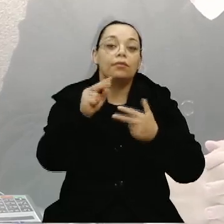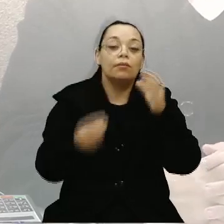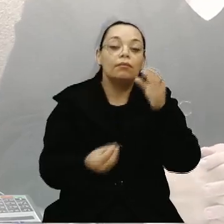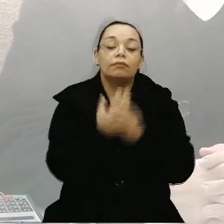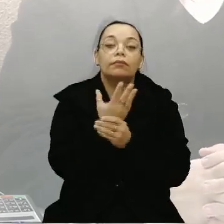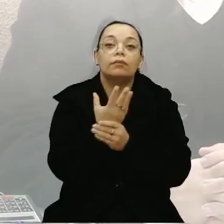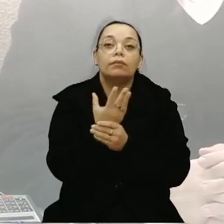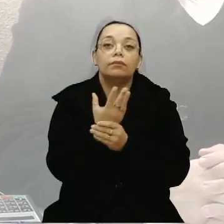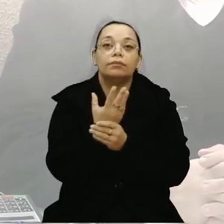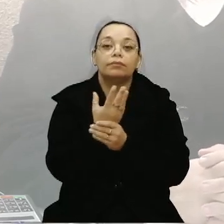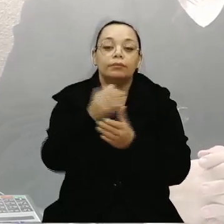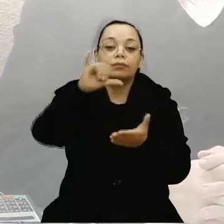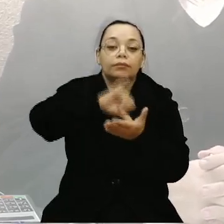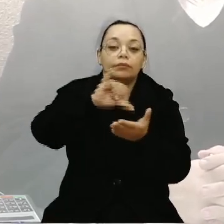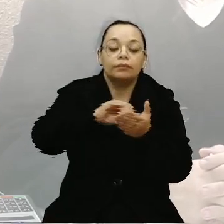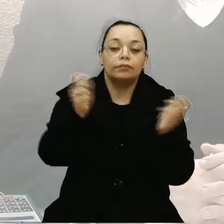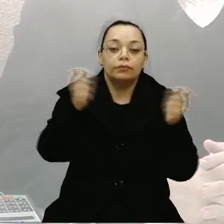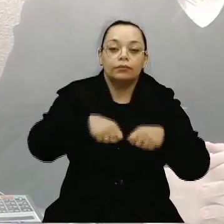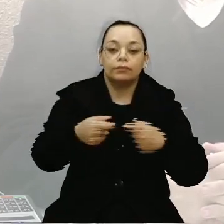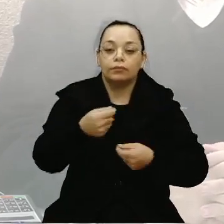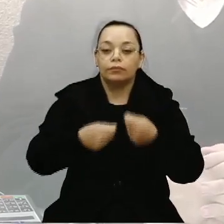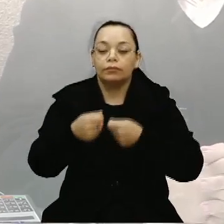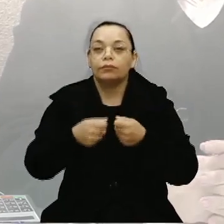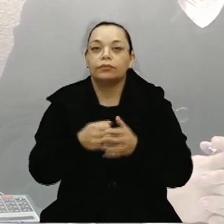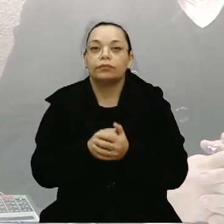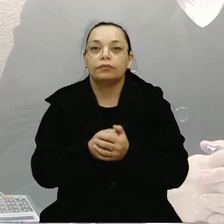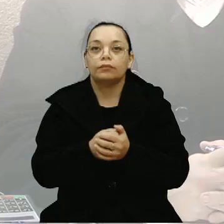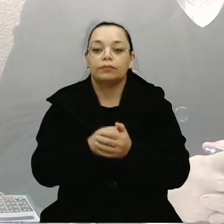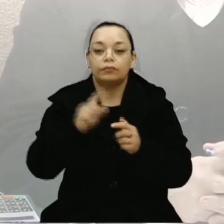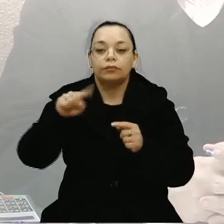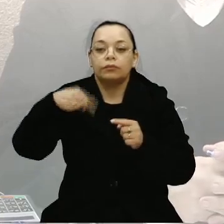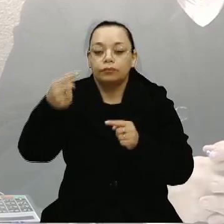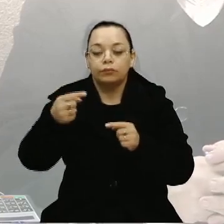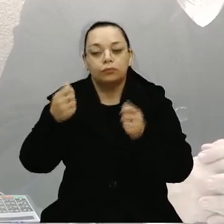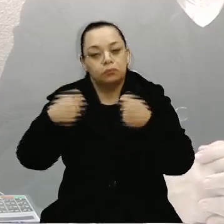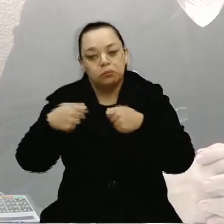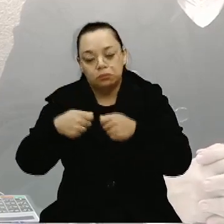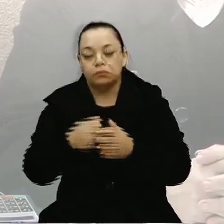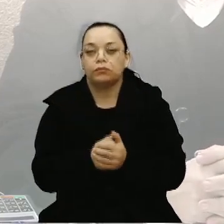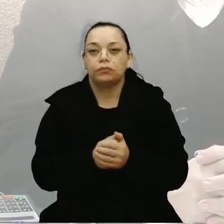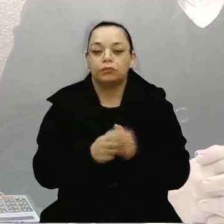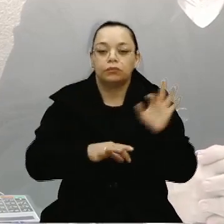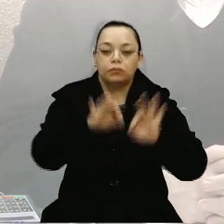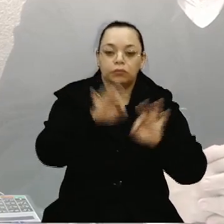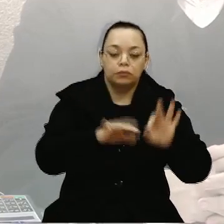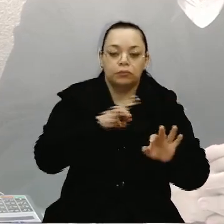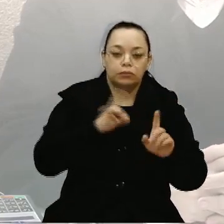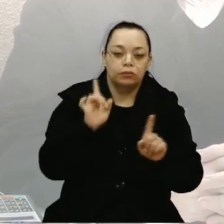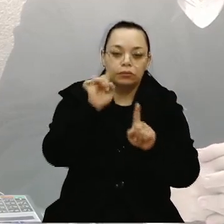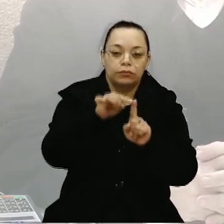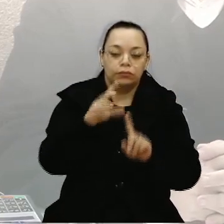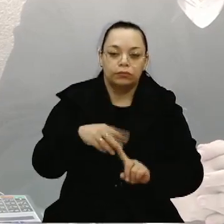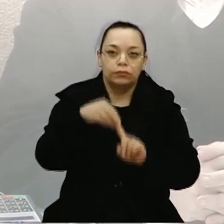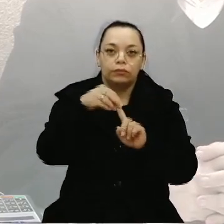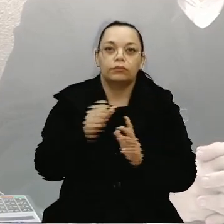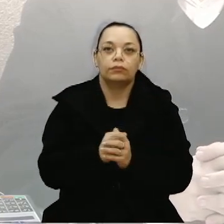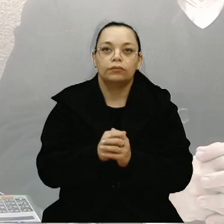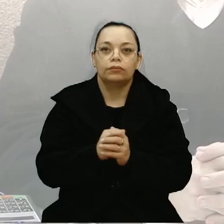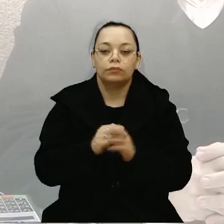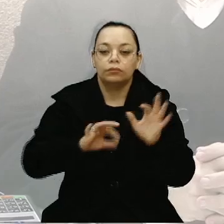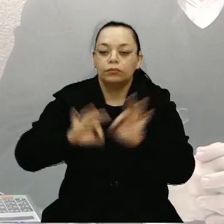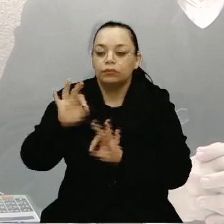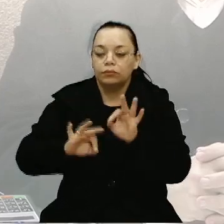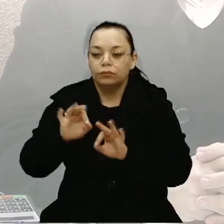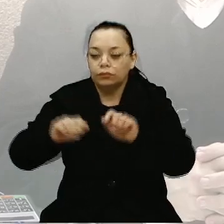criação do Centro de Capacitação e Comércio, além de outras providências. O projeto tem como objetivo principal a